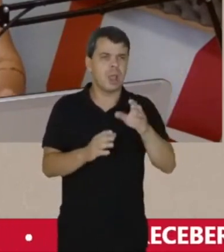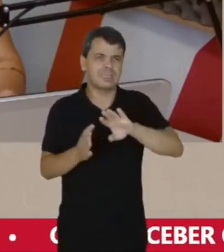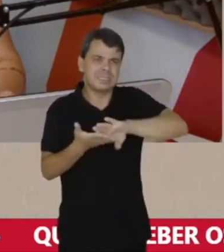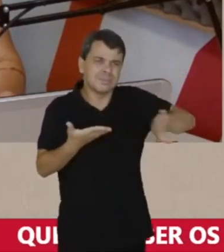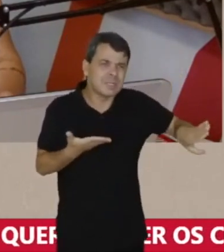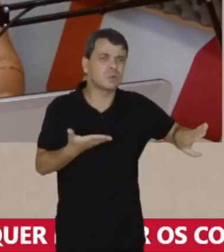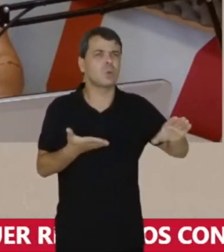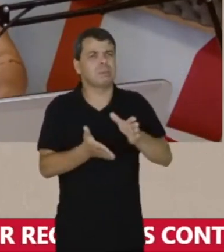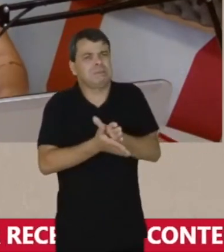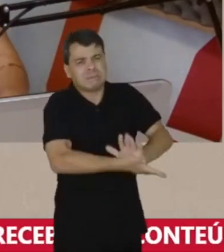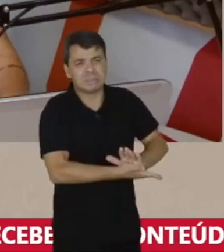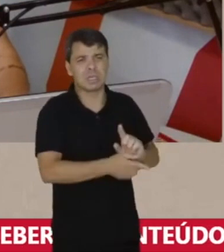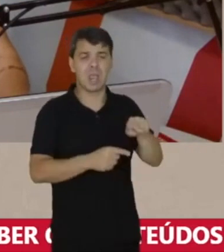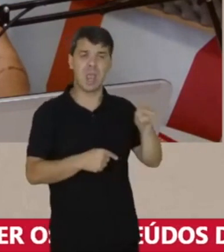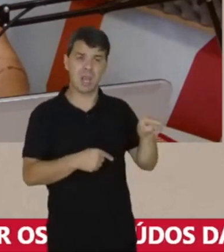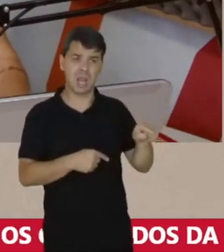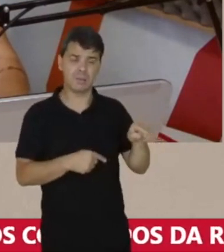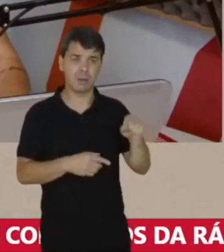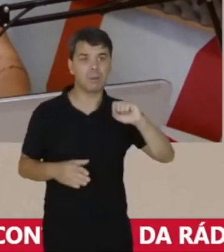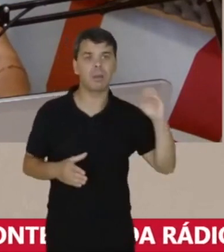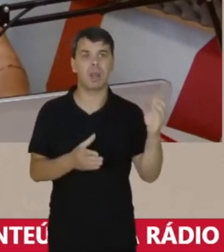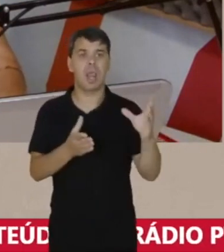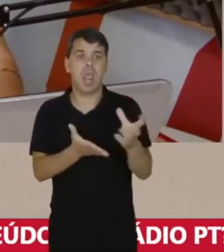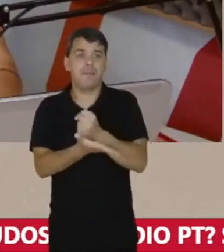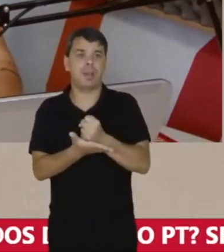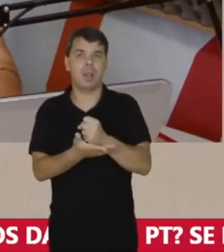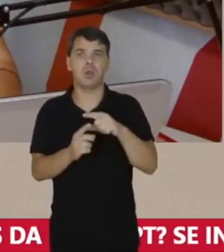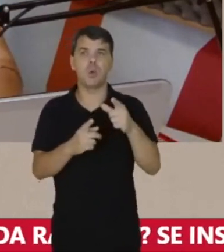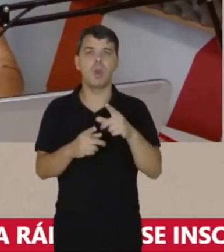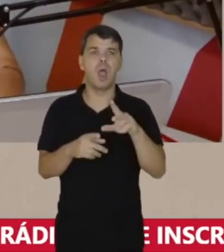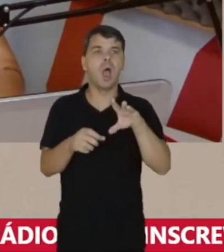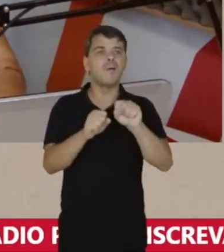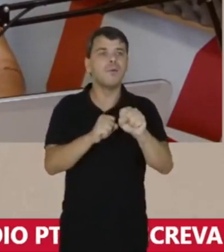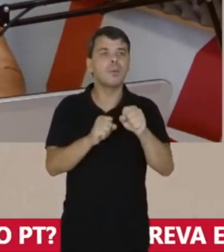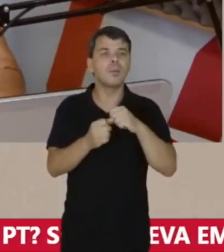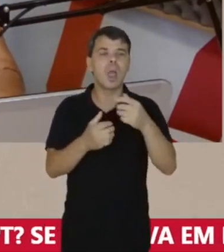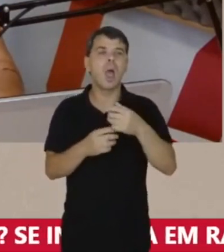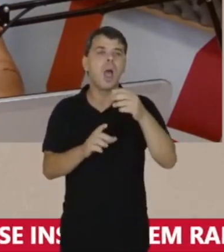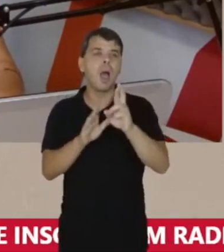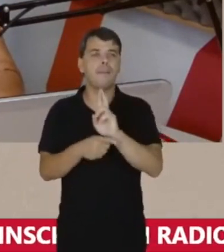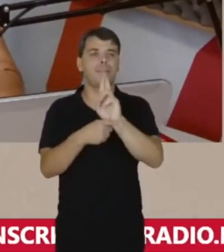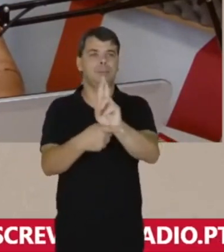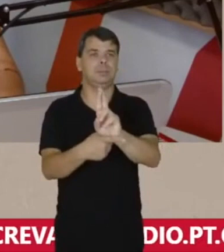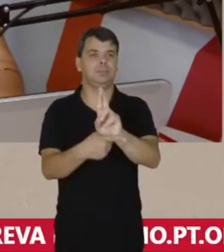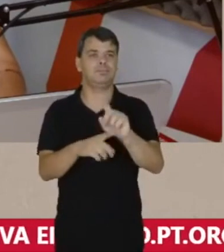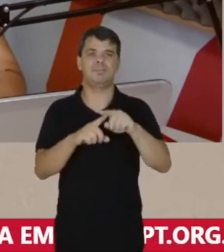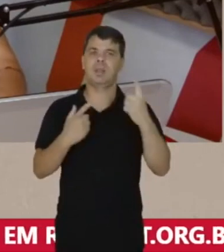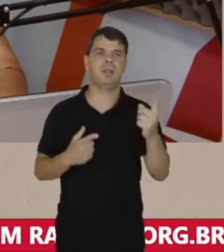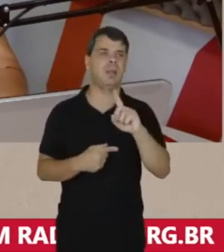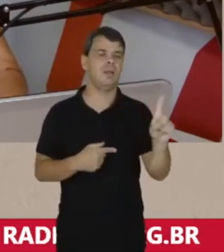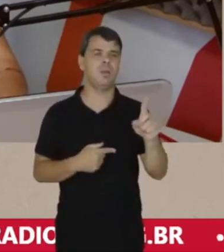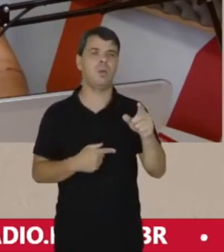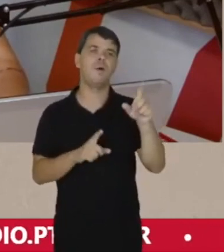que aí está, e ela quer nos capturar, inclusive na forma como a gente se apresenta. E é claro, né? Nunca teve